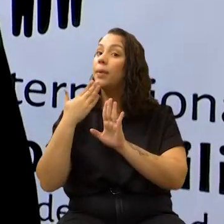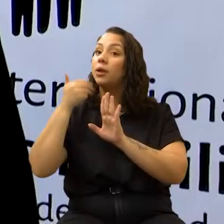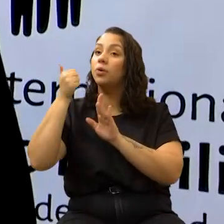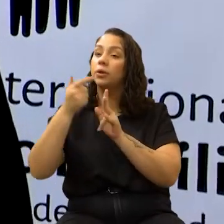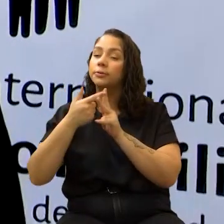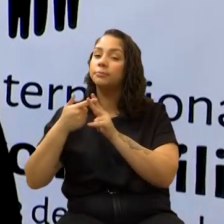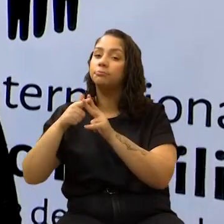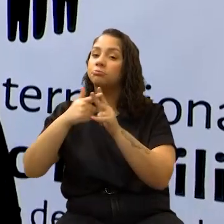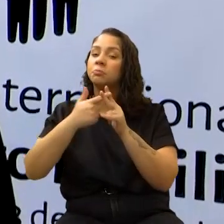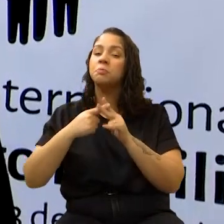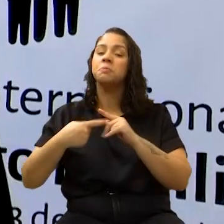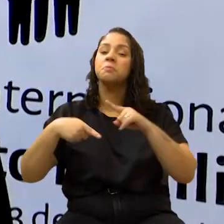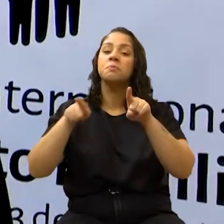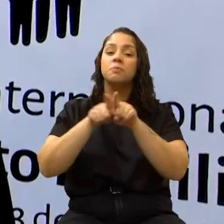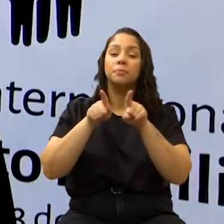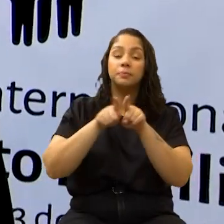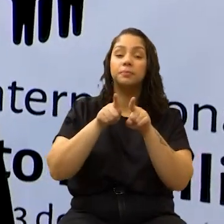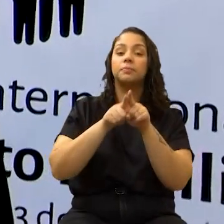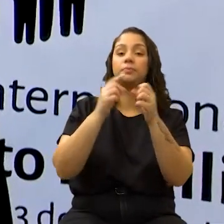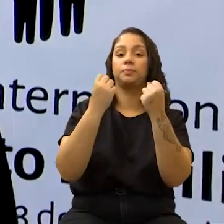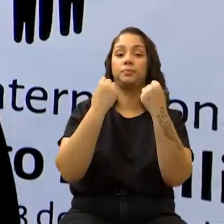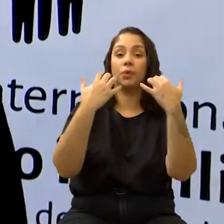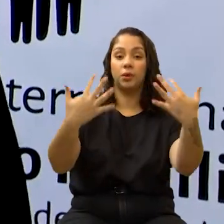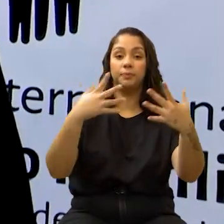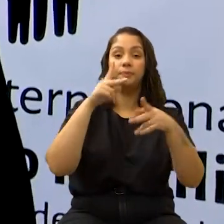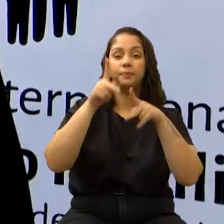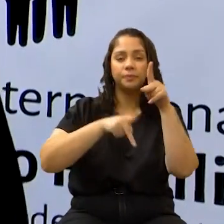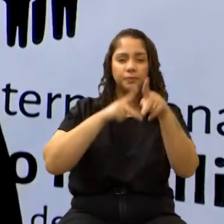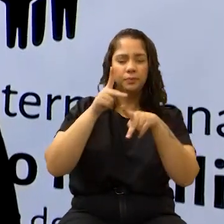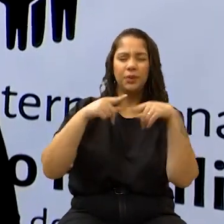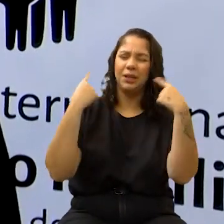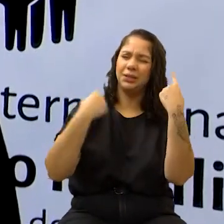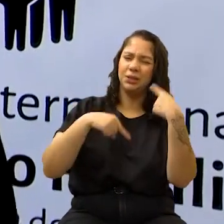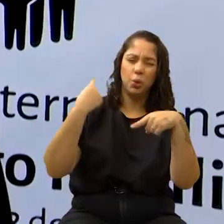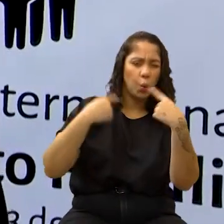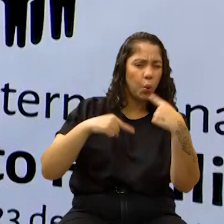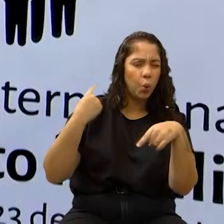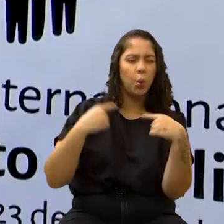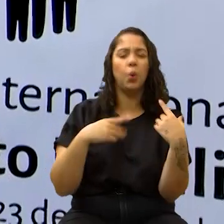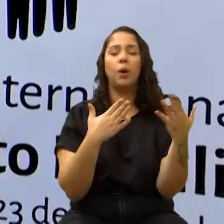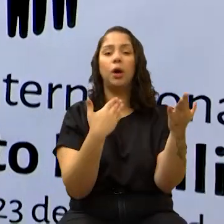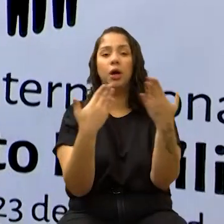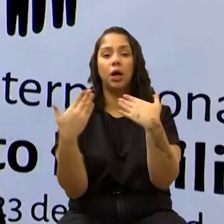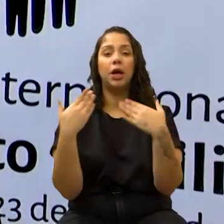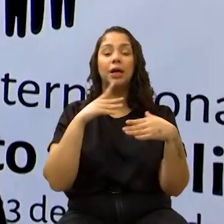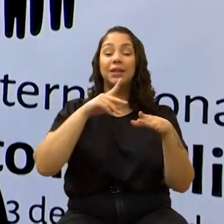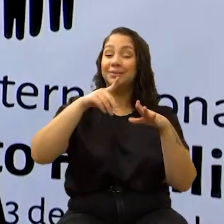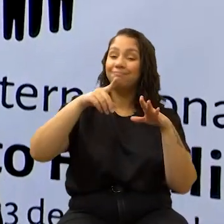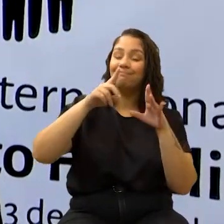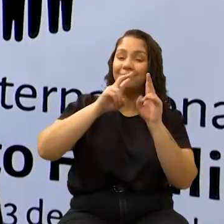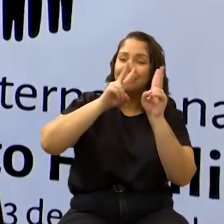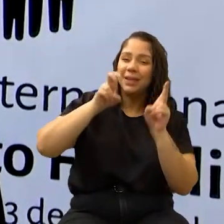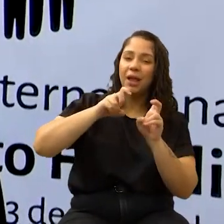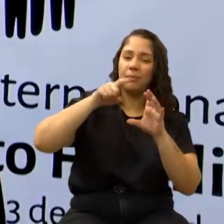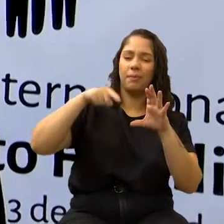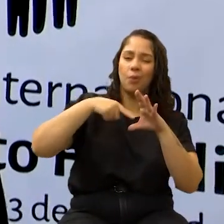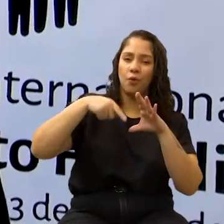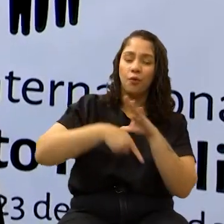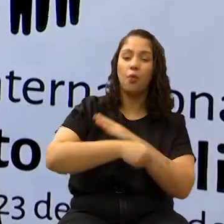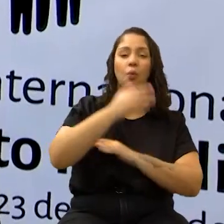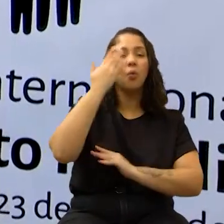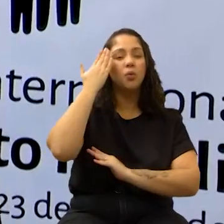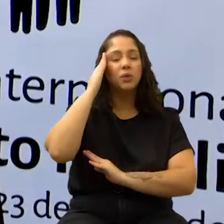da legislação, seja promovendo audiências públicas, debate, para aprofundar, né,